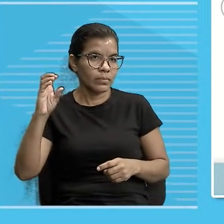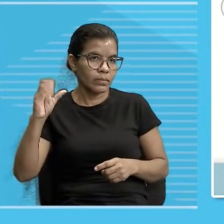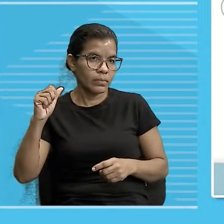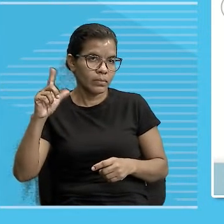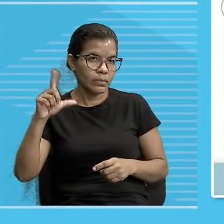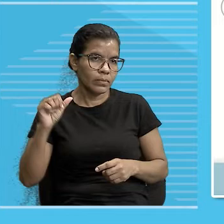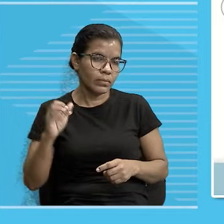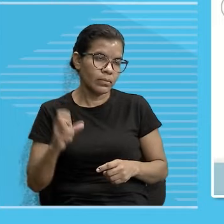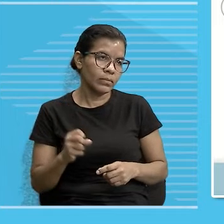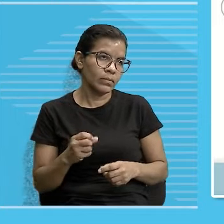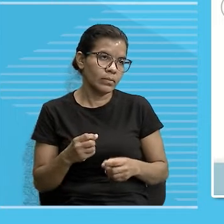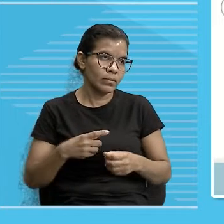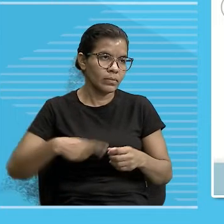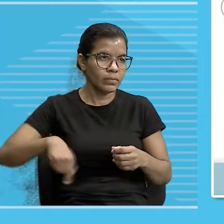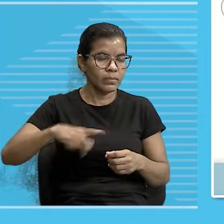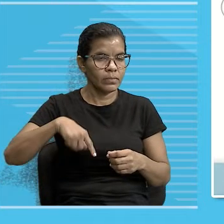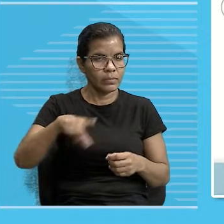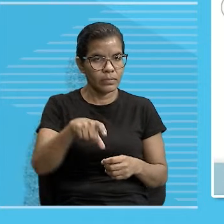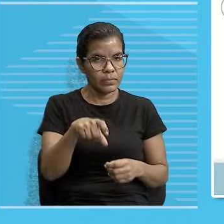chamou todo mundo de quê?